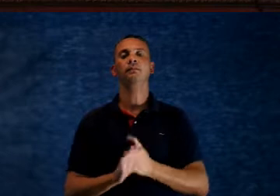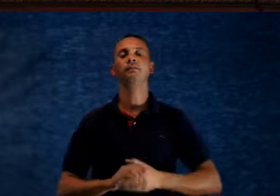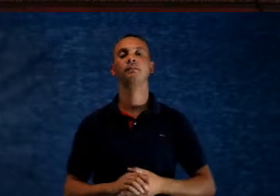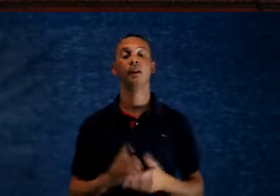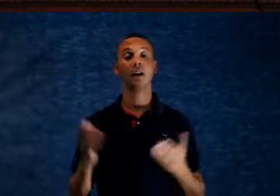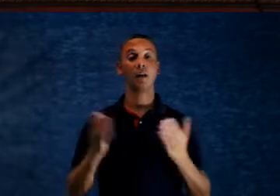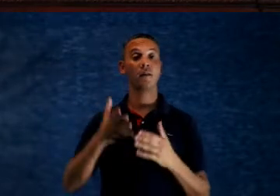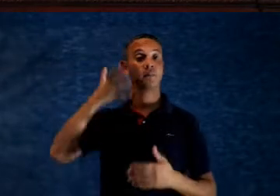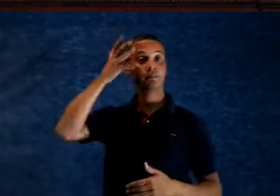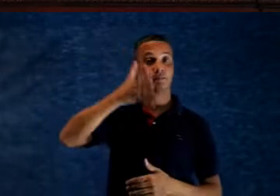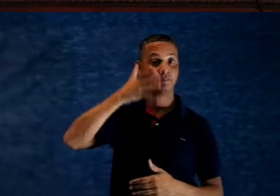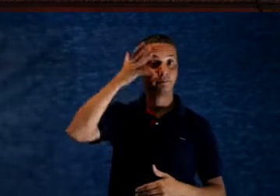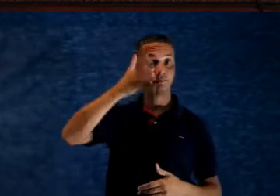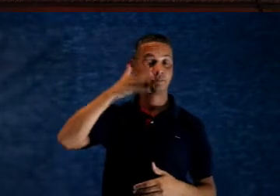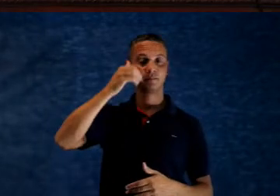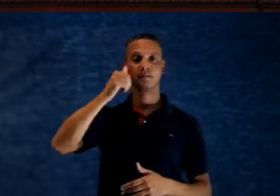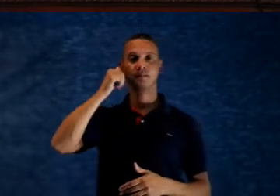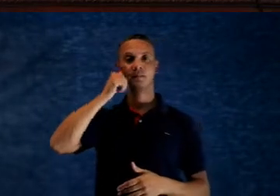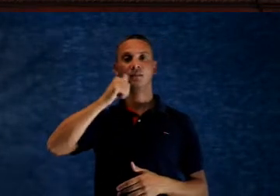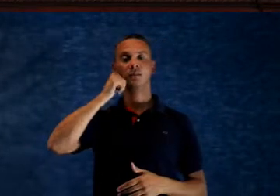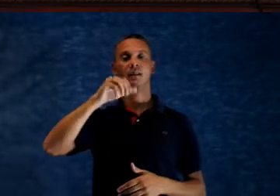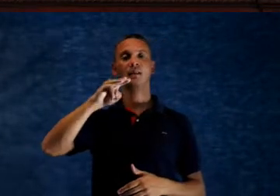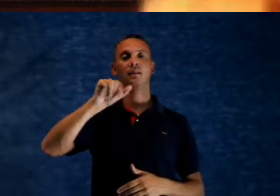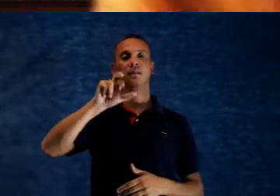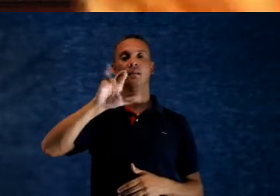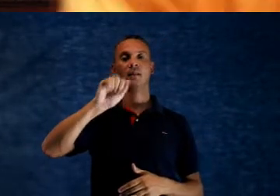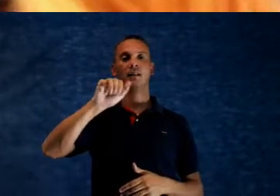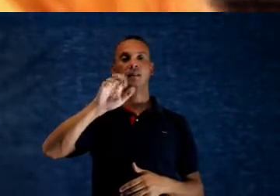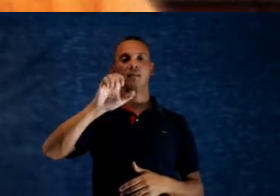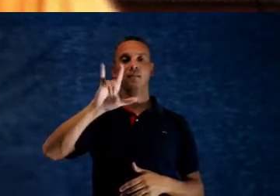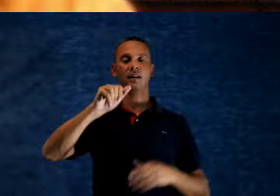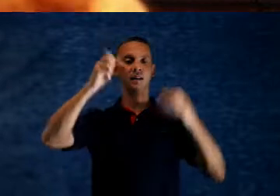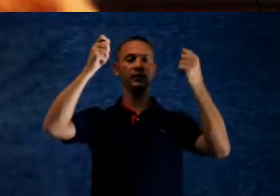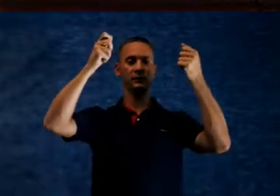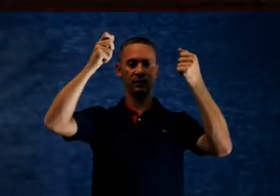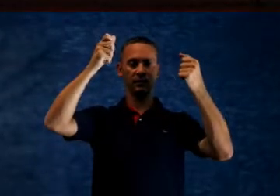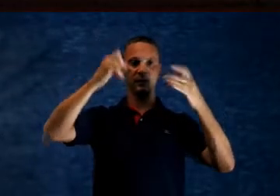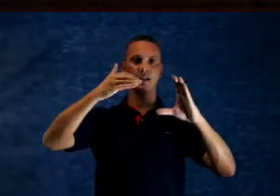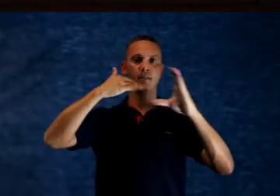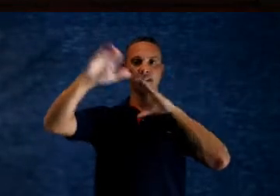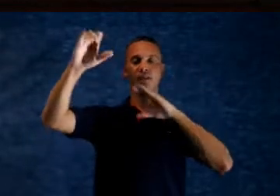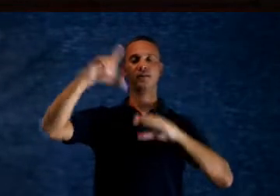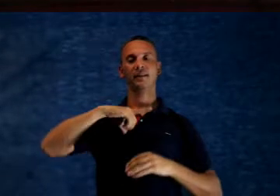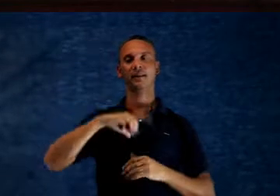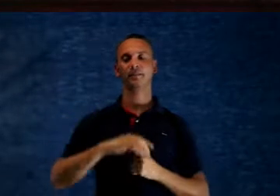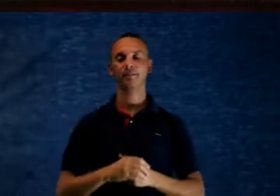Vamos ouvir agora, então, a doutora Maria Amélia Brax Duarte, que lerá uma mensagem de Carmen Schneider